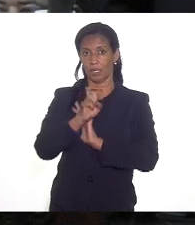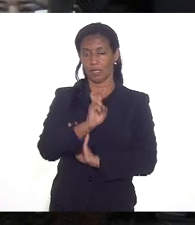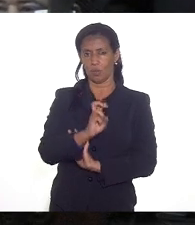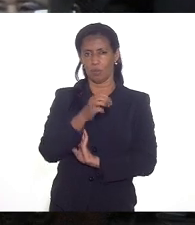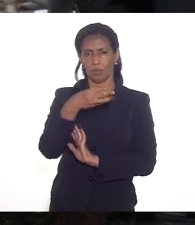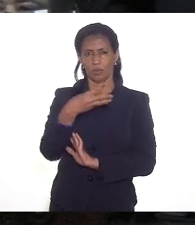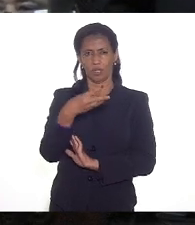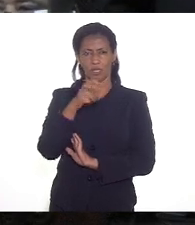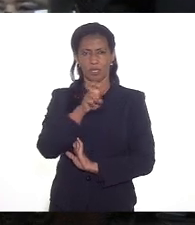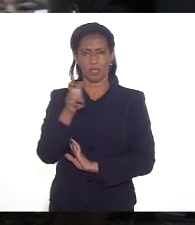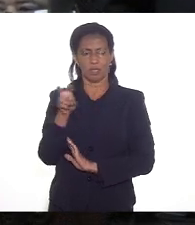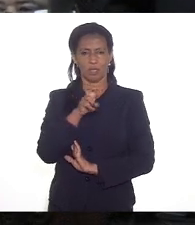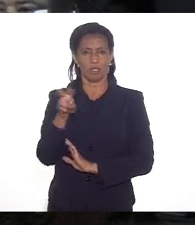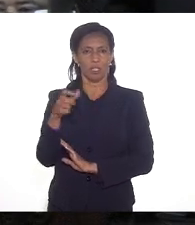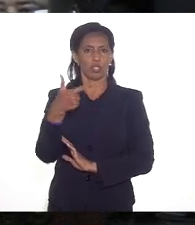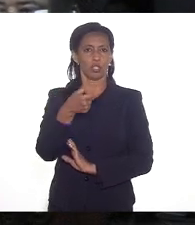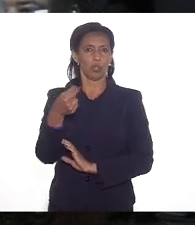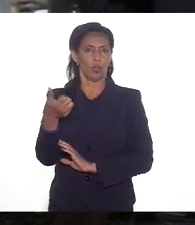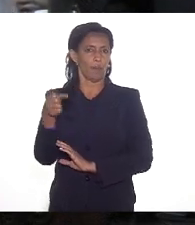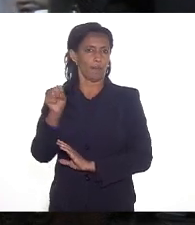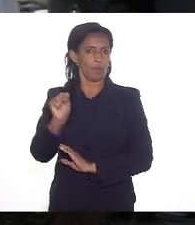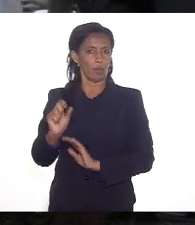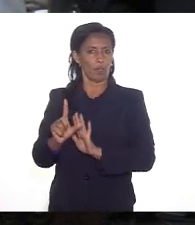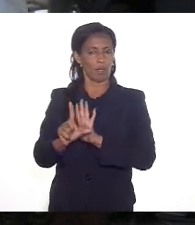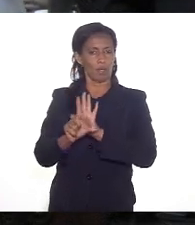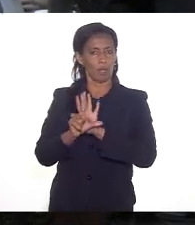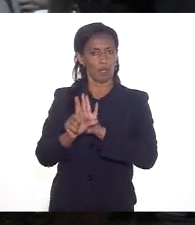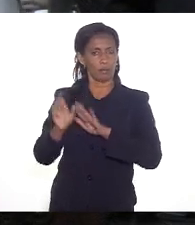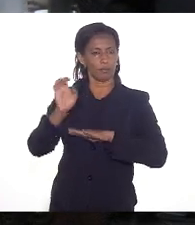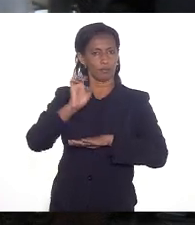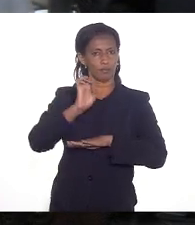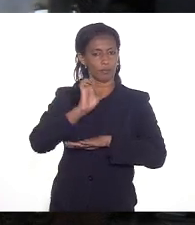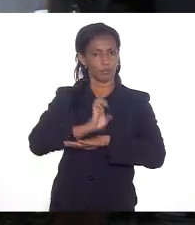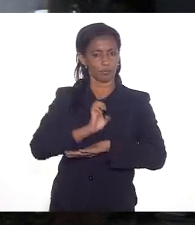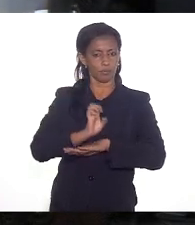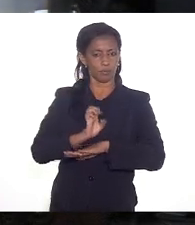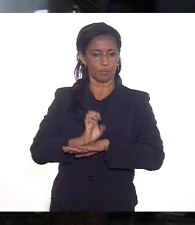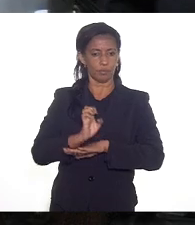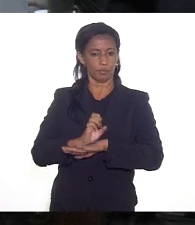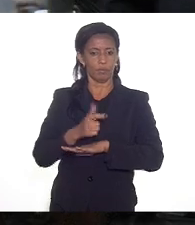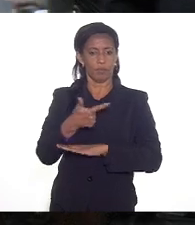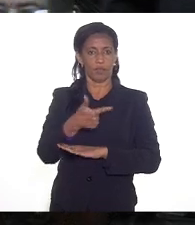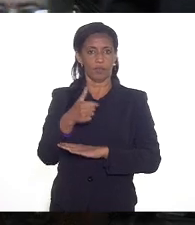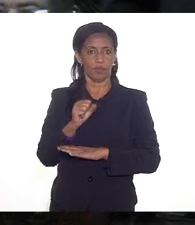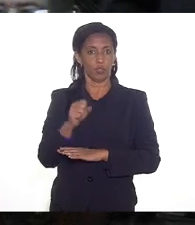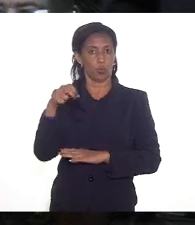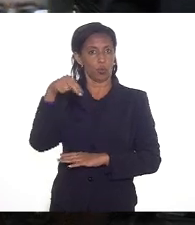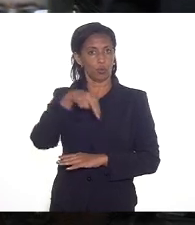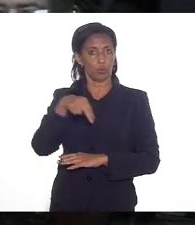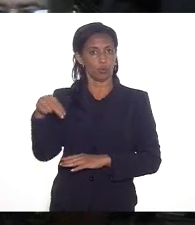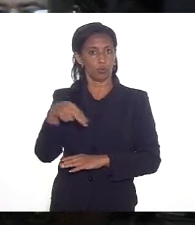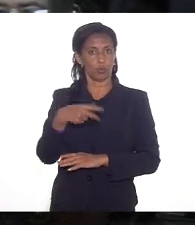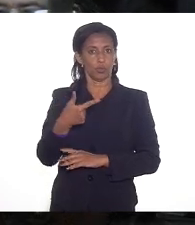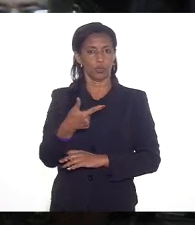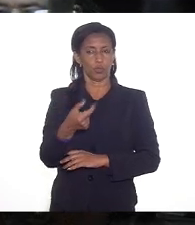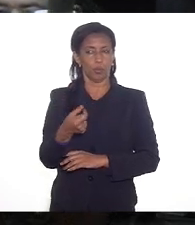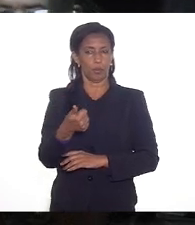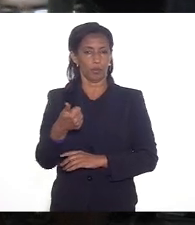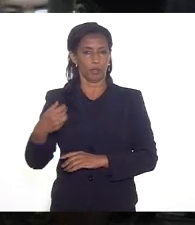5.355 de 23 dezembro 2008 EA lei estadual pelo 6601 de 28 de novembro de